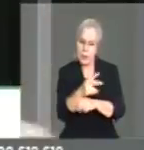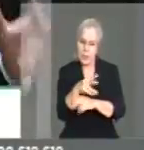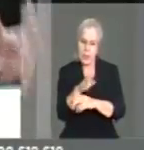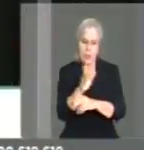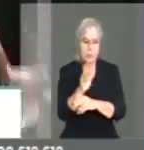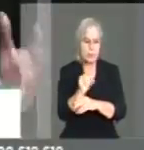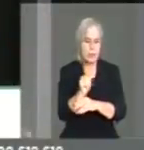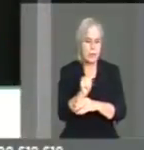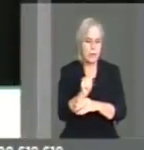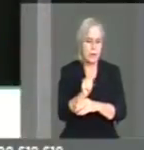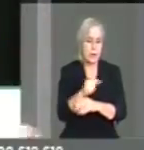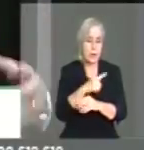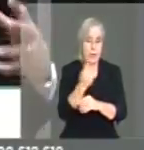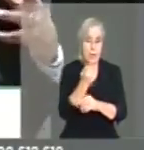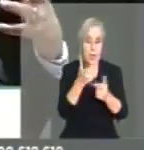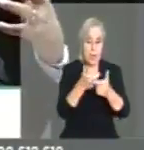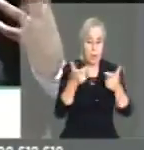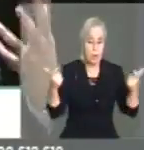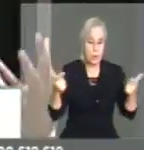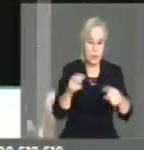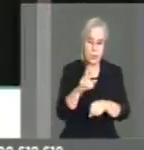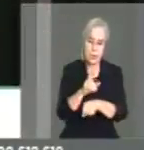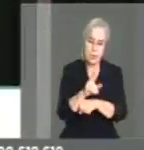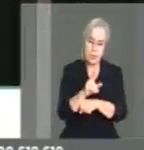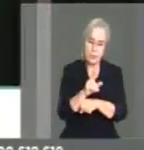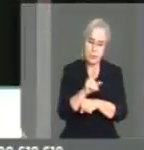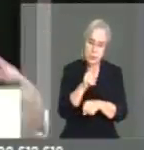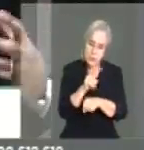que é a única grande reserva